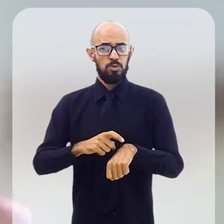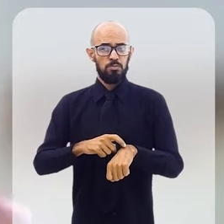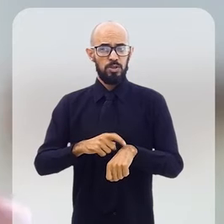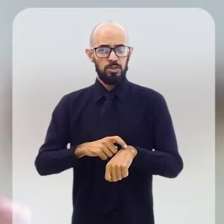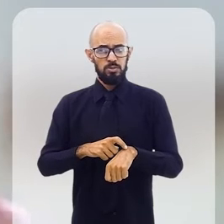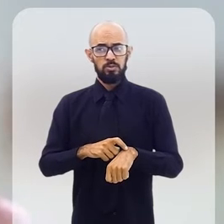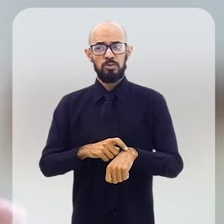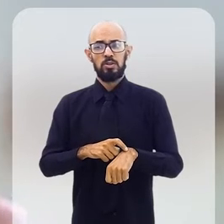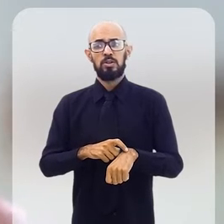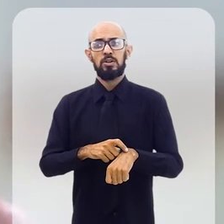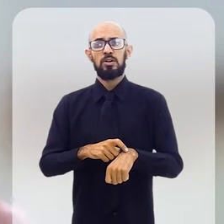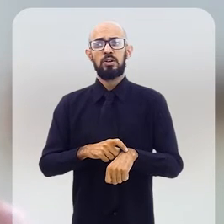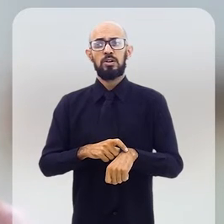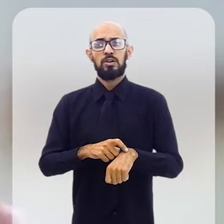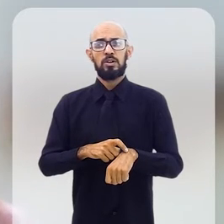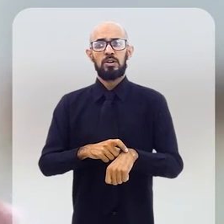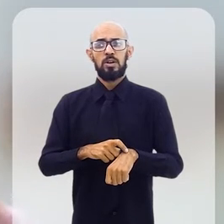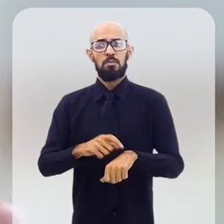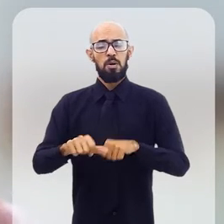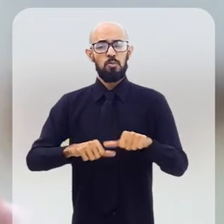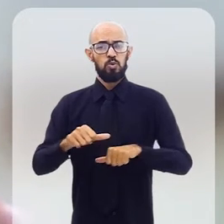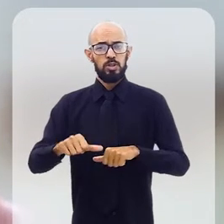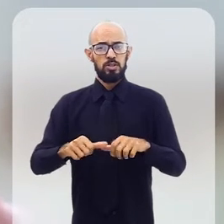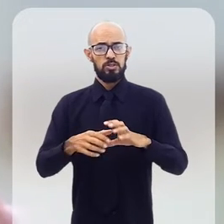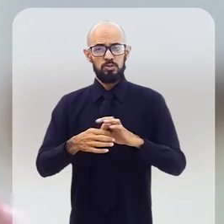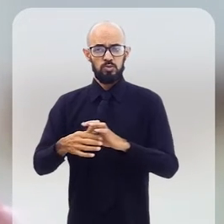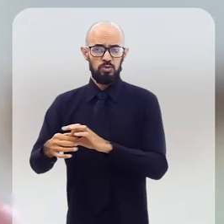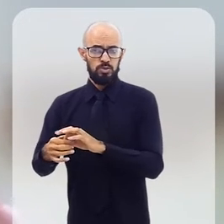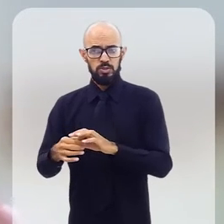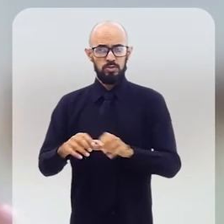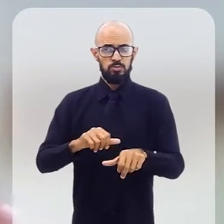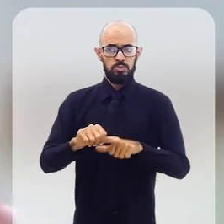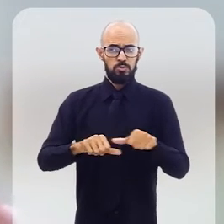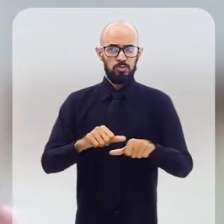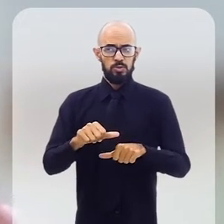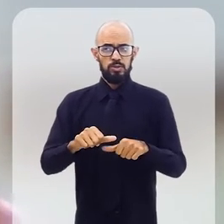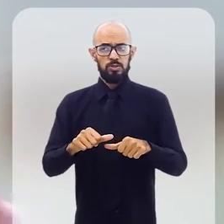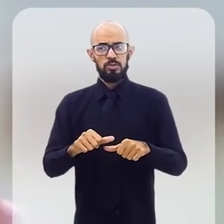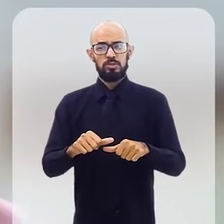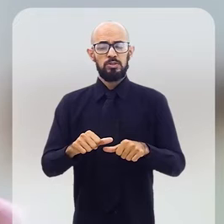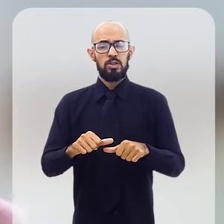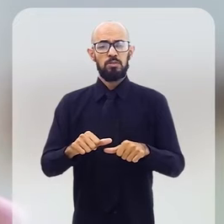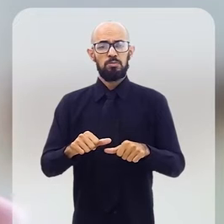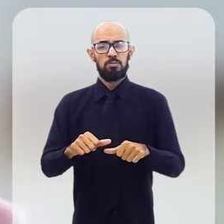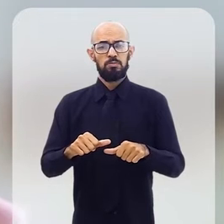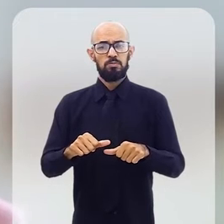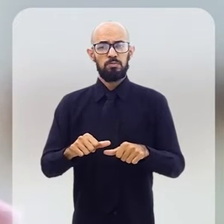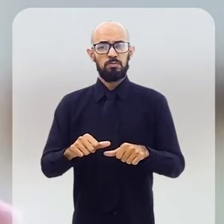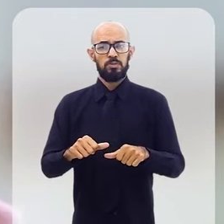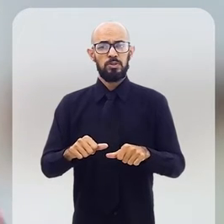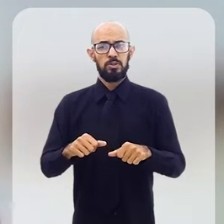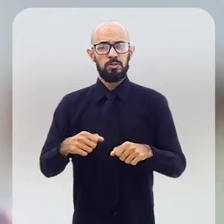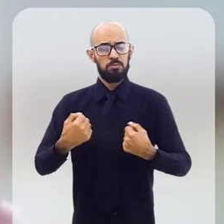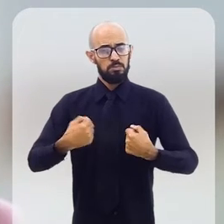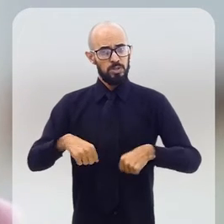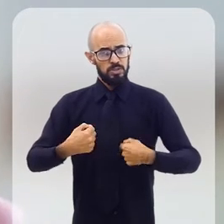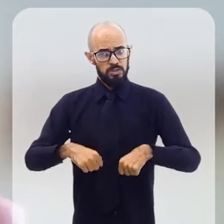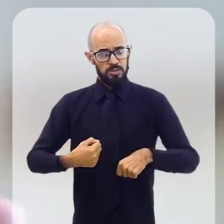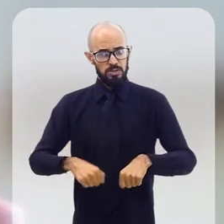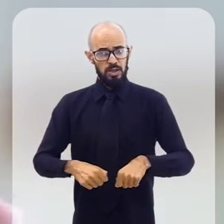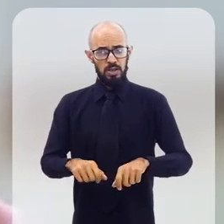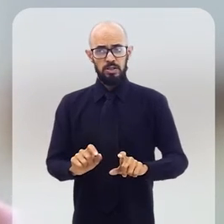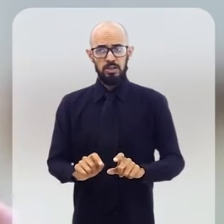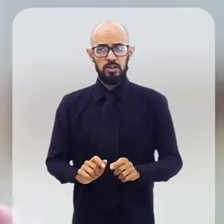aumento, né, dessas medidas, enfim, né, é uma mudança de paradigma, é uma mudança muito disruptiva, mas